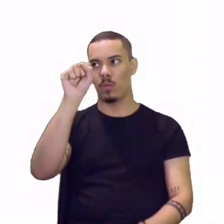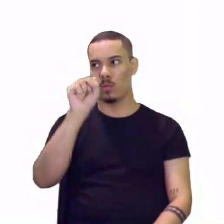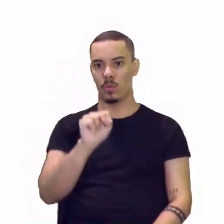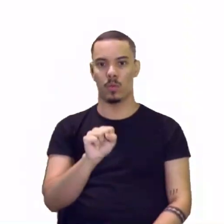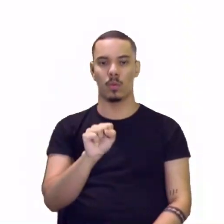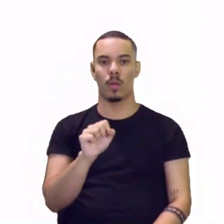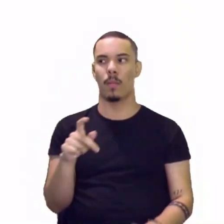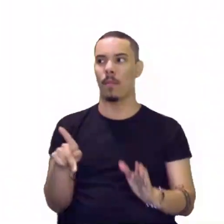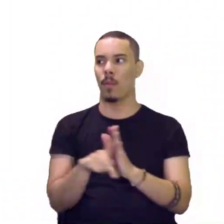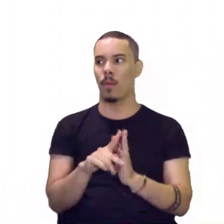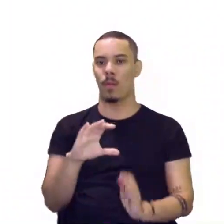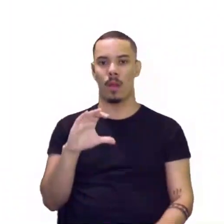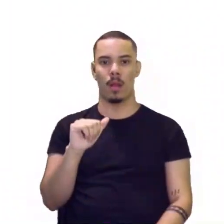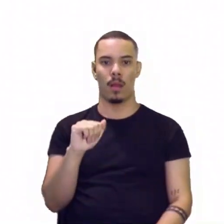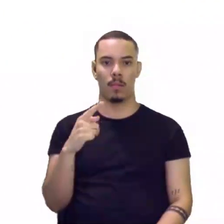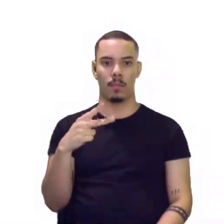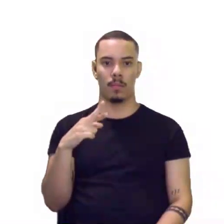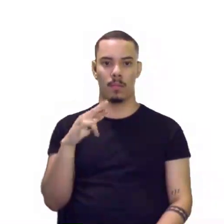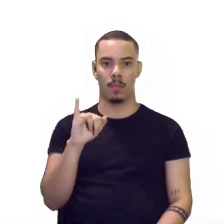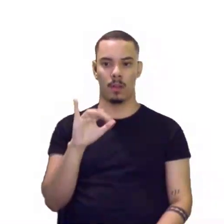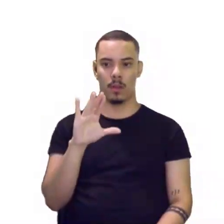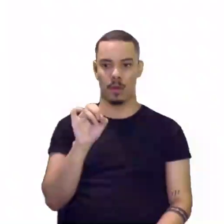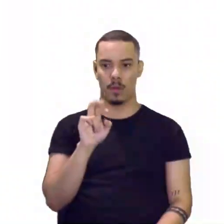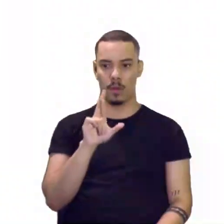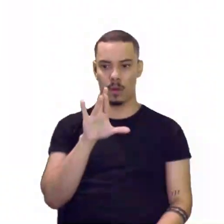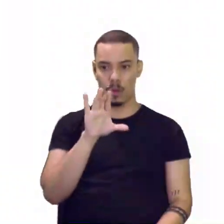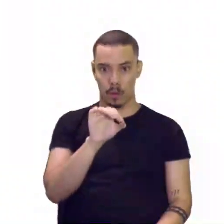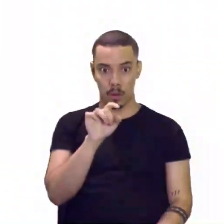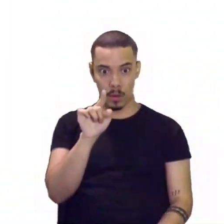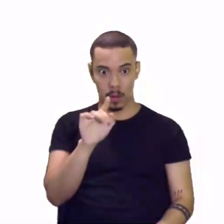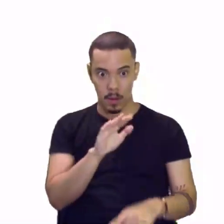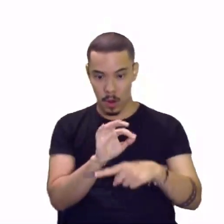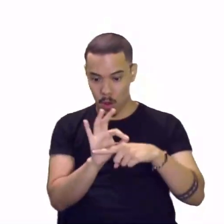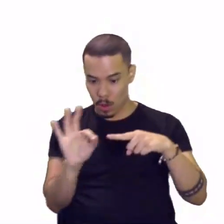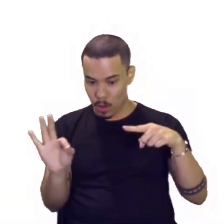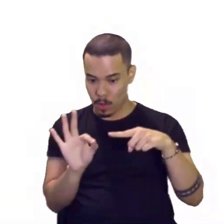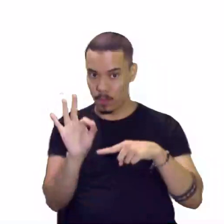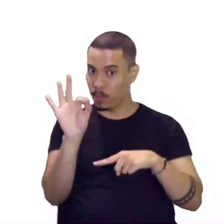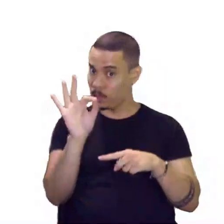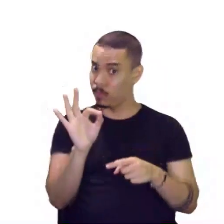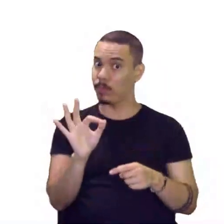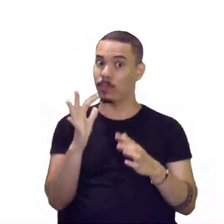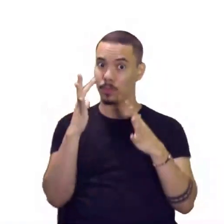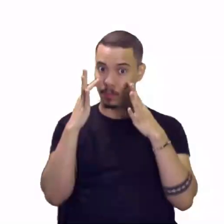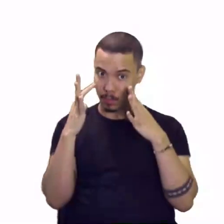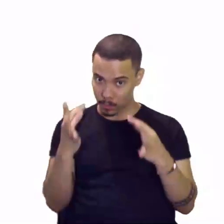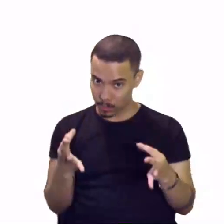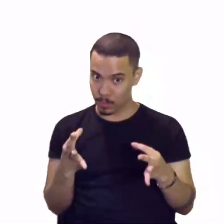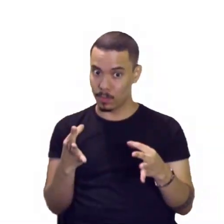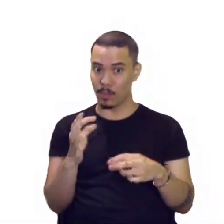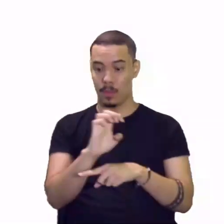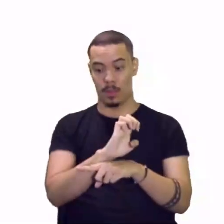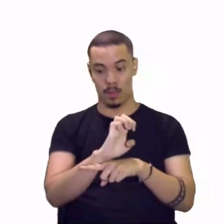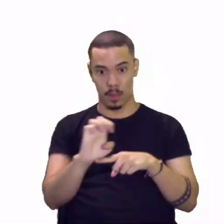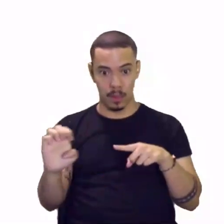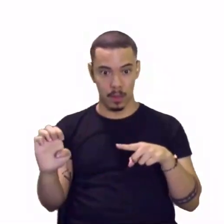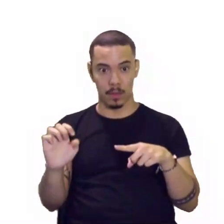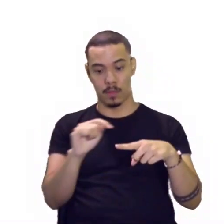Capricórnio. Então, os 2 paralelos que cortam o Brasil, né? Já fica aí a dica. Isso. Equador e o Trópico